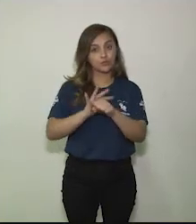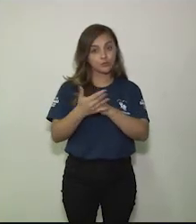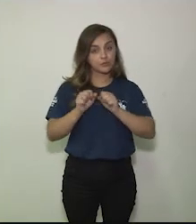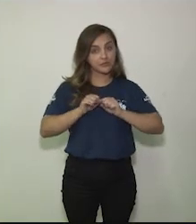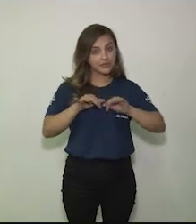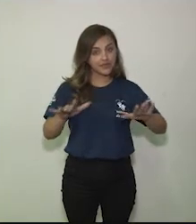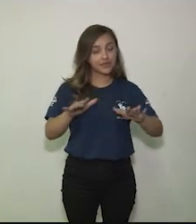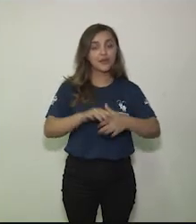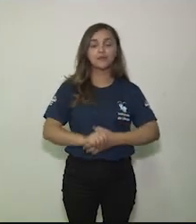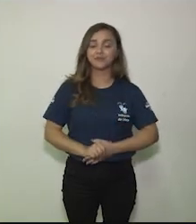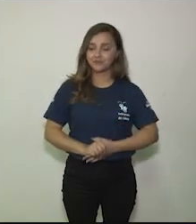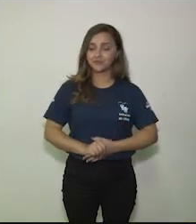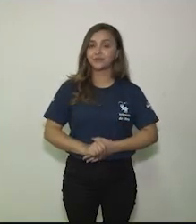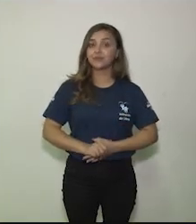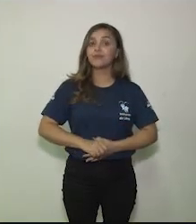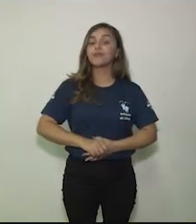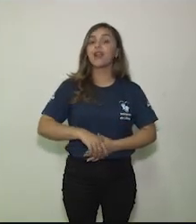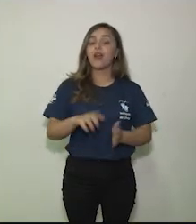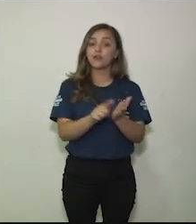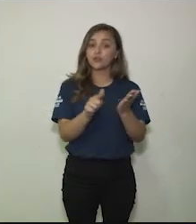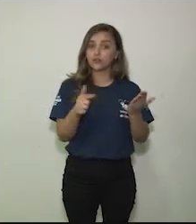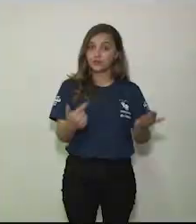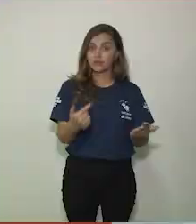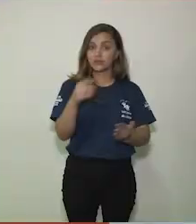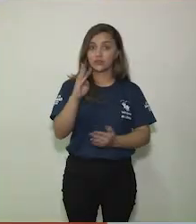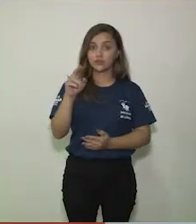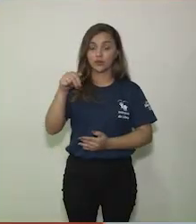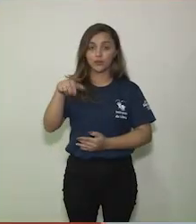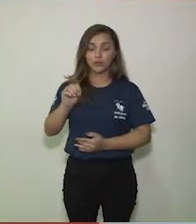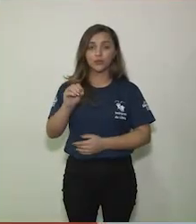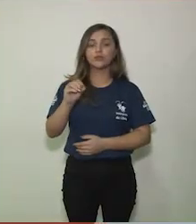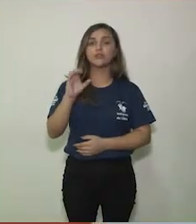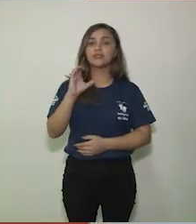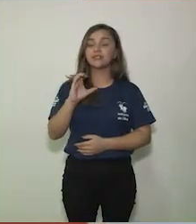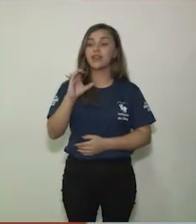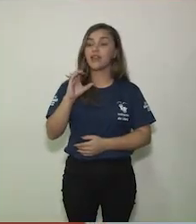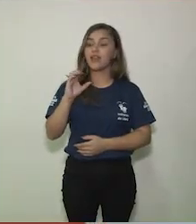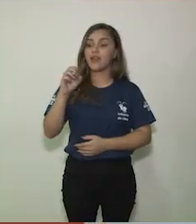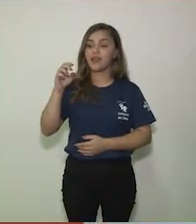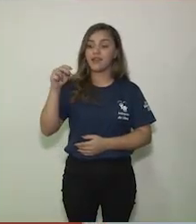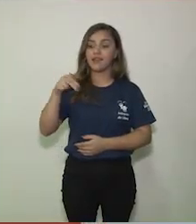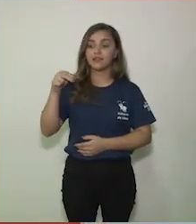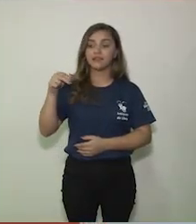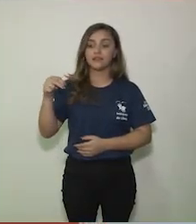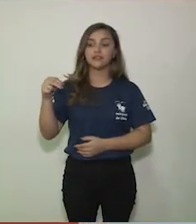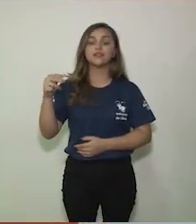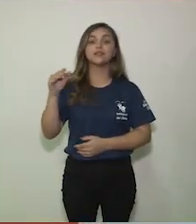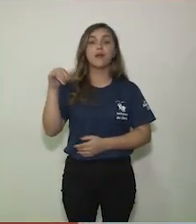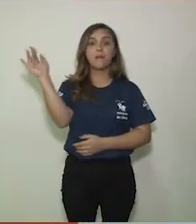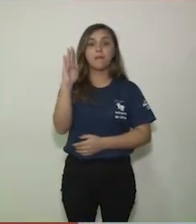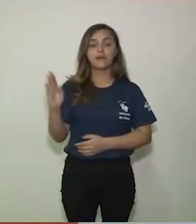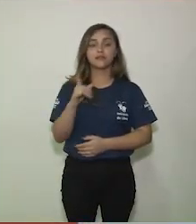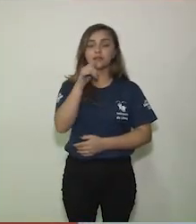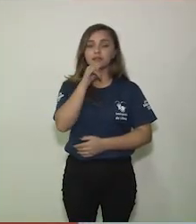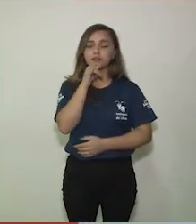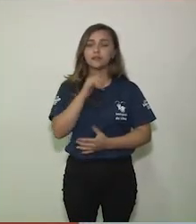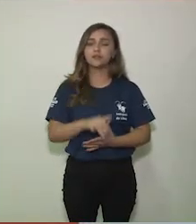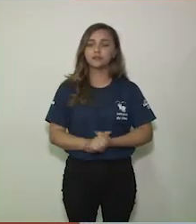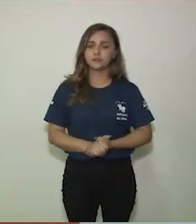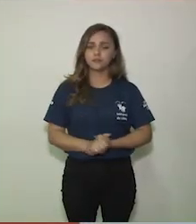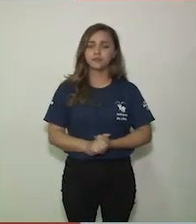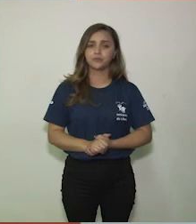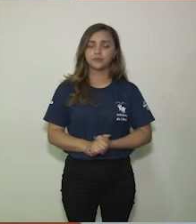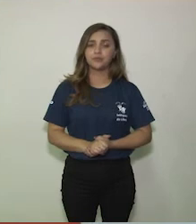Jornalista Bruno Oliveira, da CNN Brasil. A cidade de São Paulo está perto da imunidade de rebanho